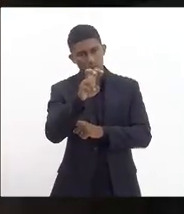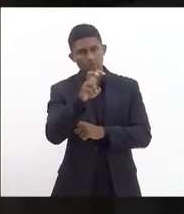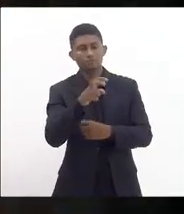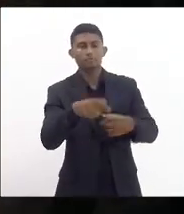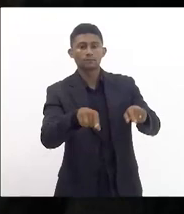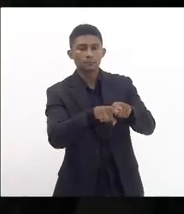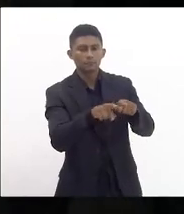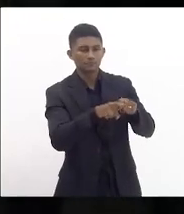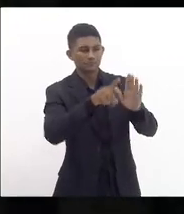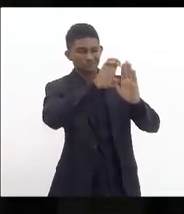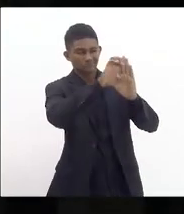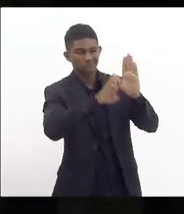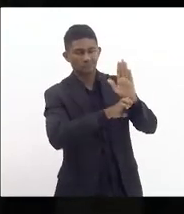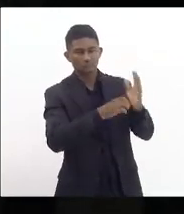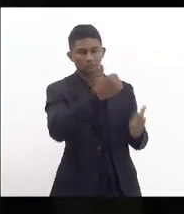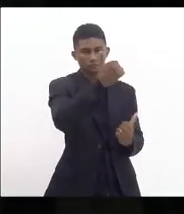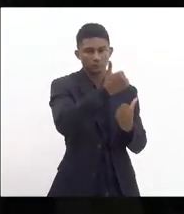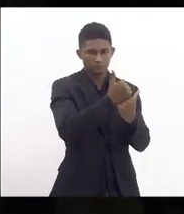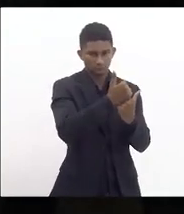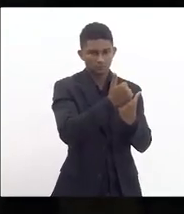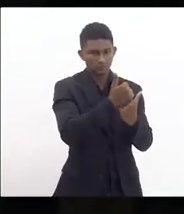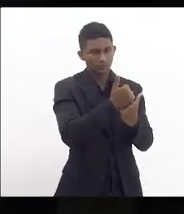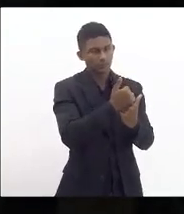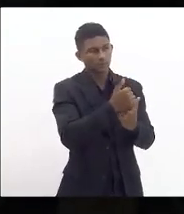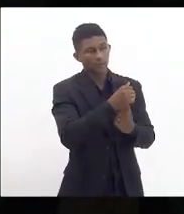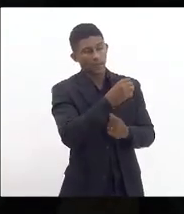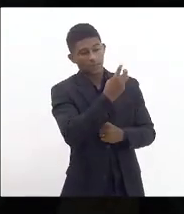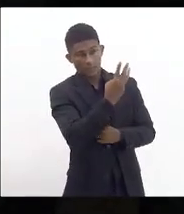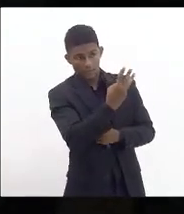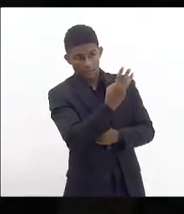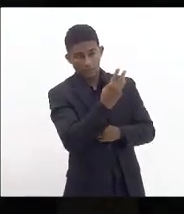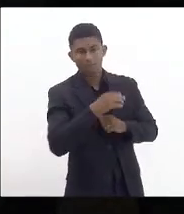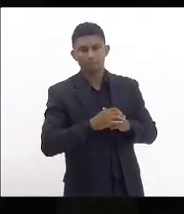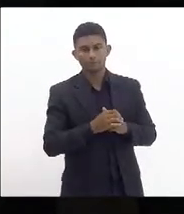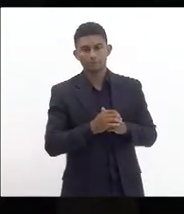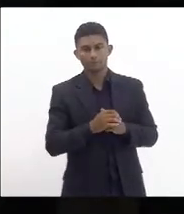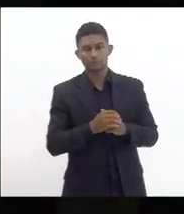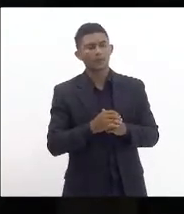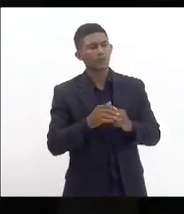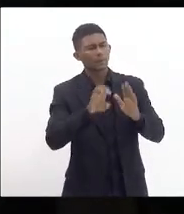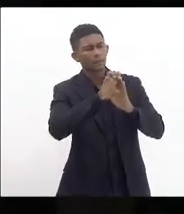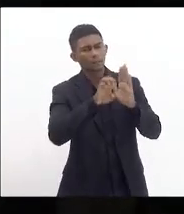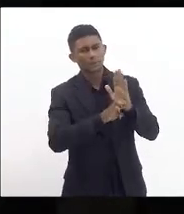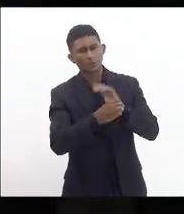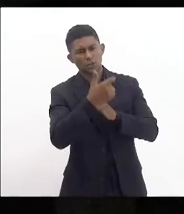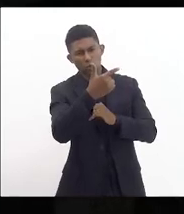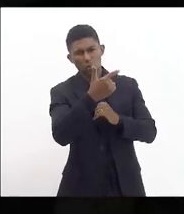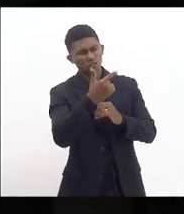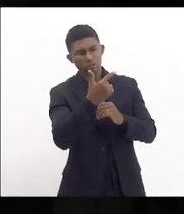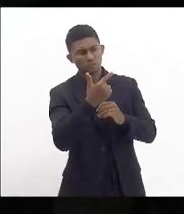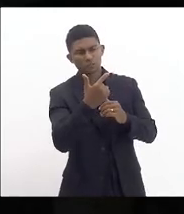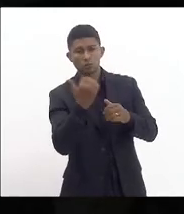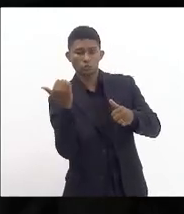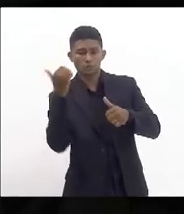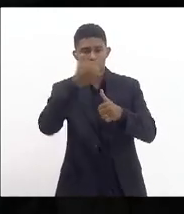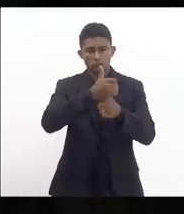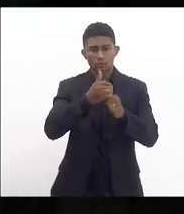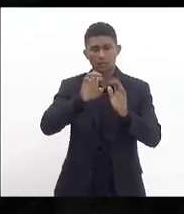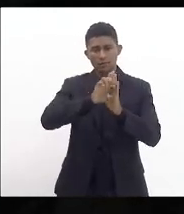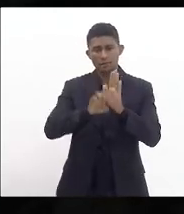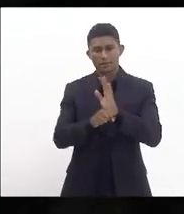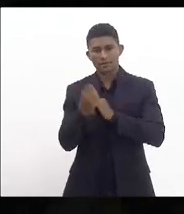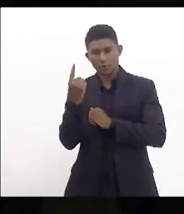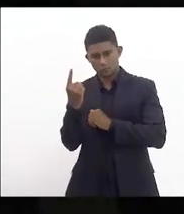com subemenda à emenda 3, prejudicada a emenda 2 pela aprovação da emenda 1, concluindo